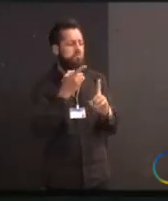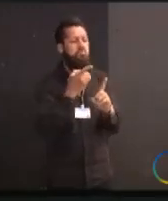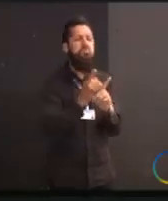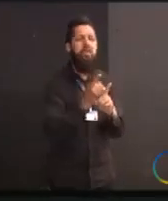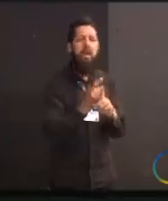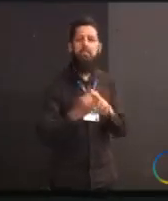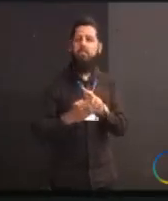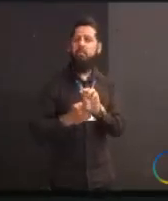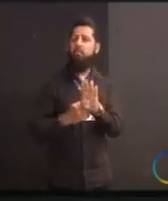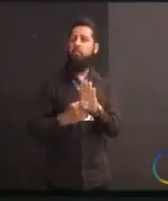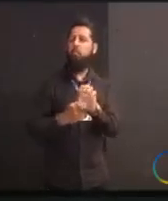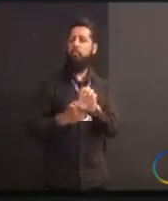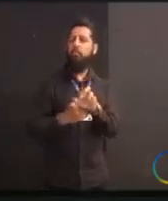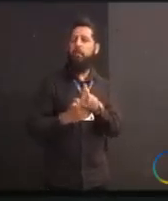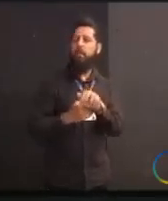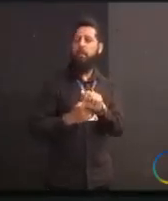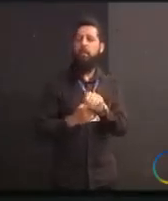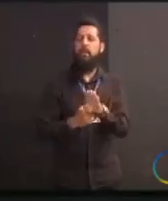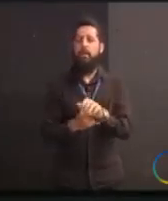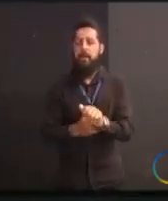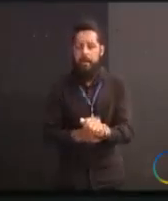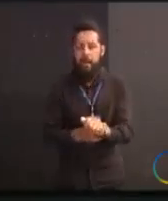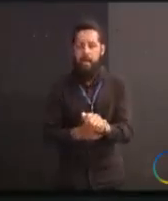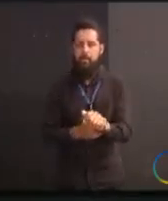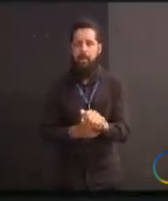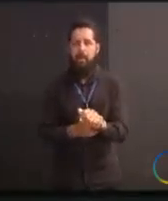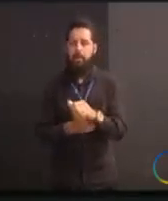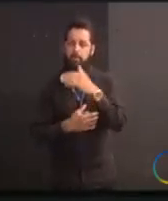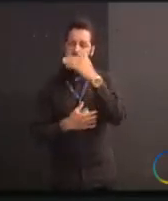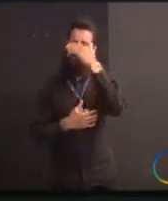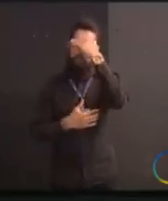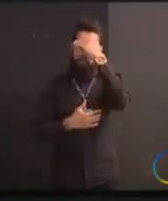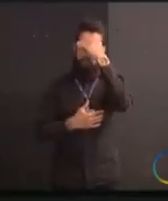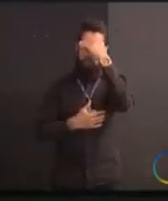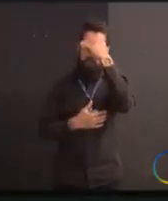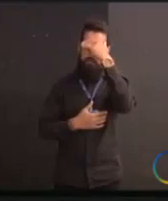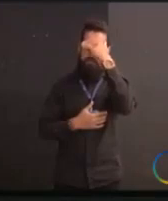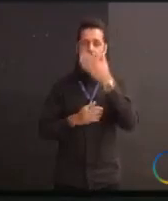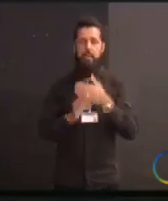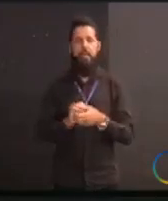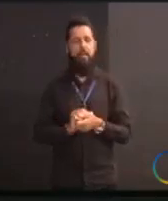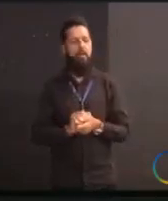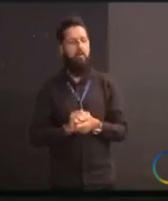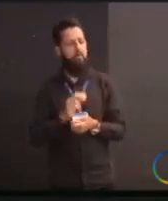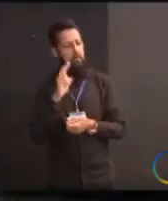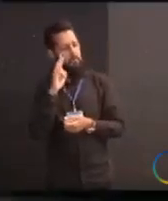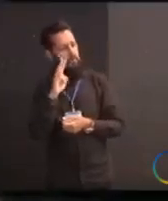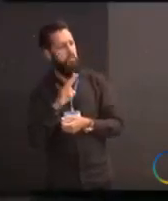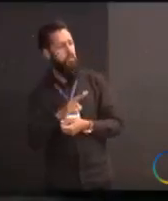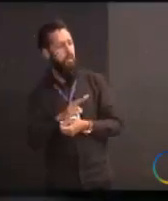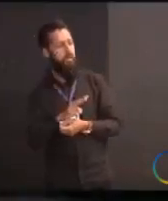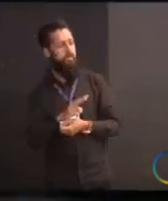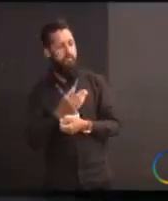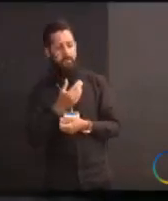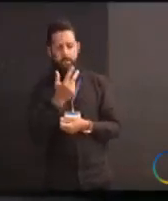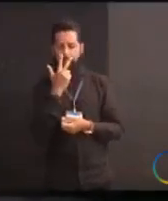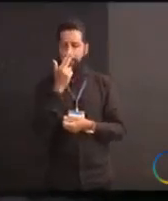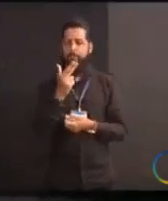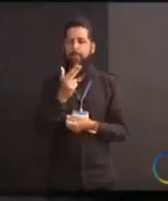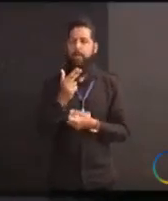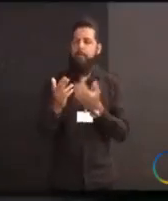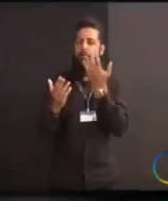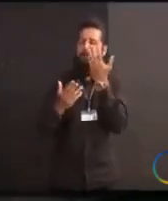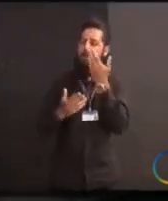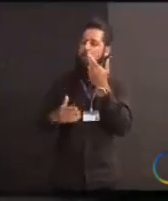homem se comportando daquela forma tão infantil e tão adulta, eu tinha vontade de ser como